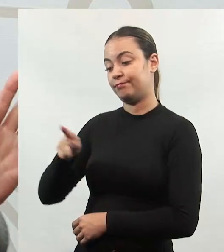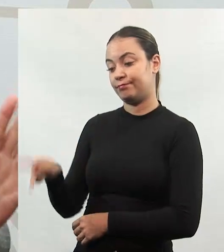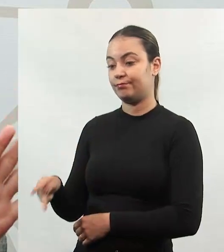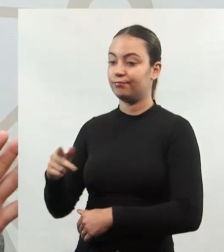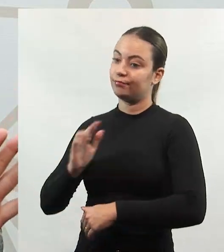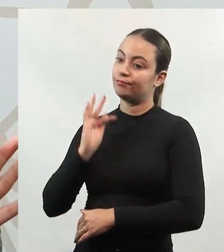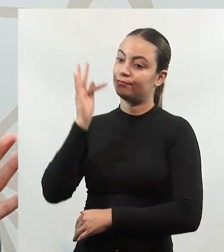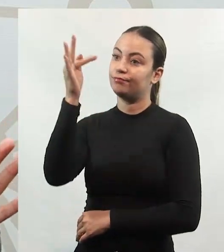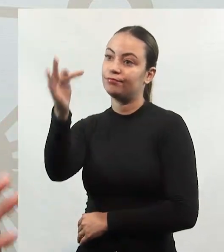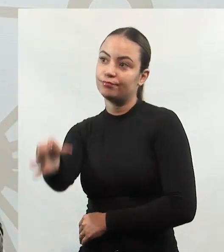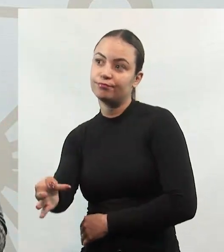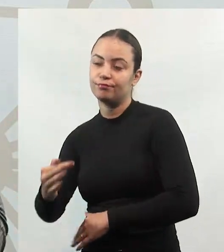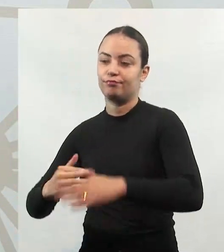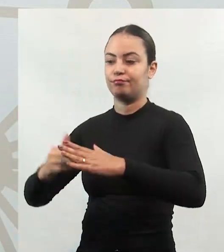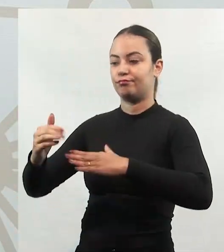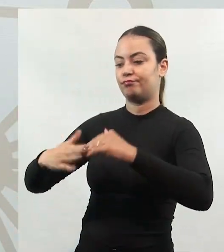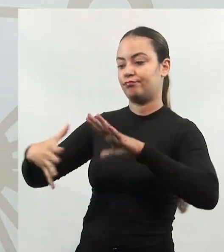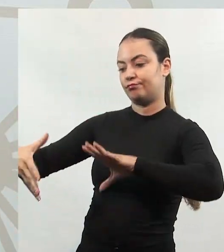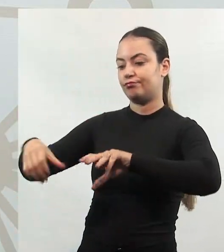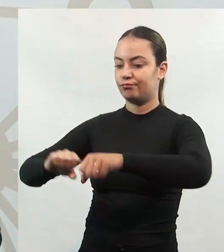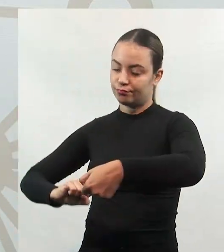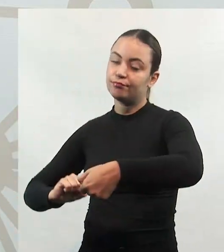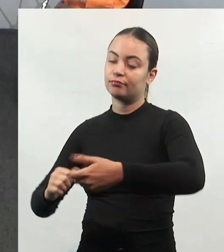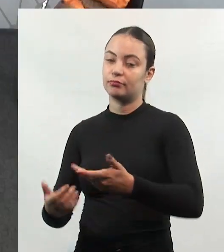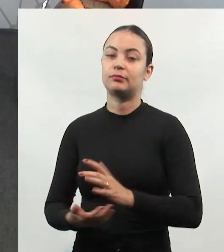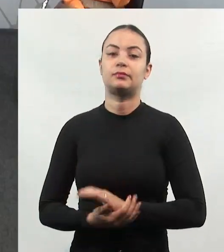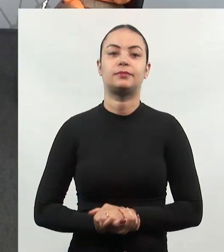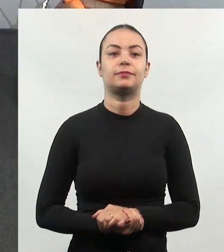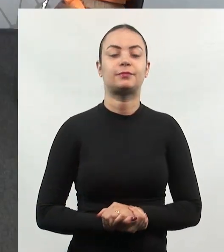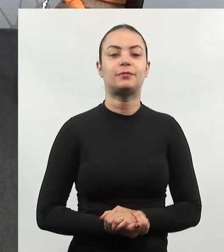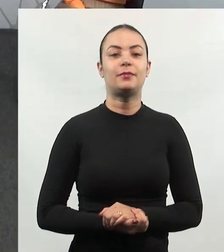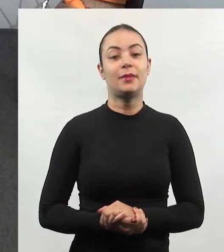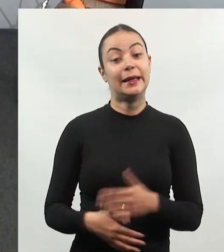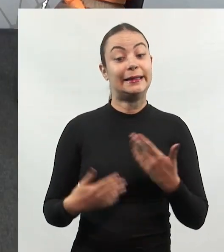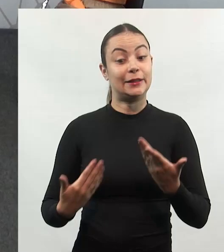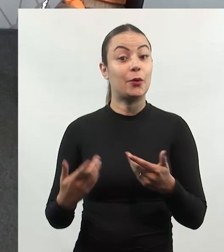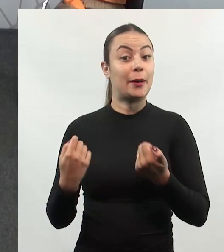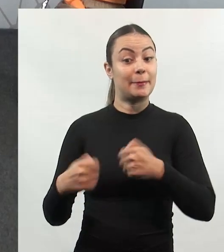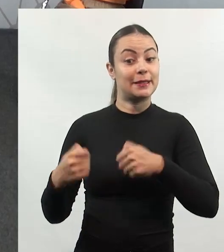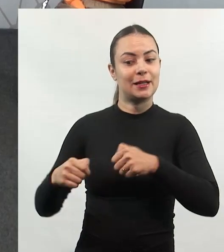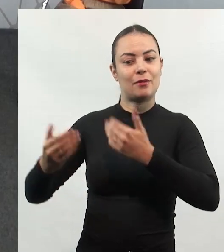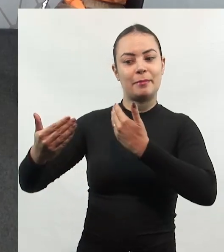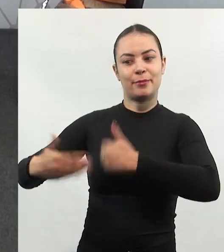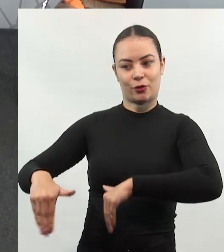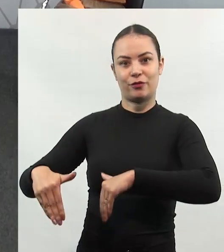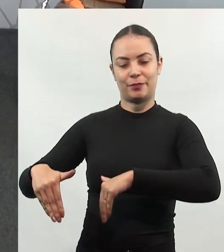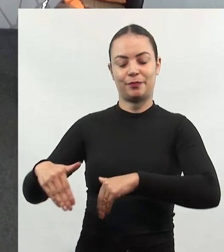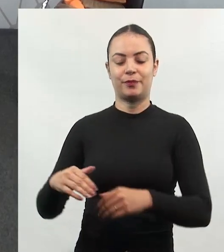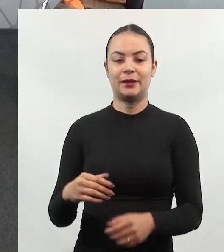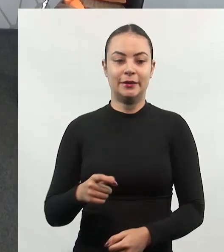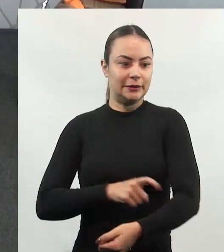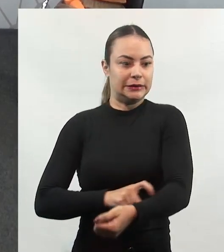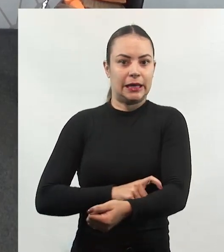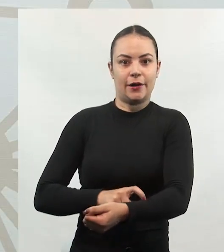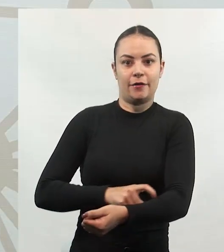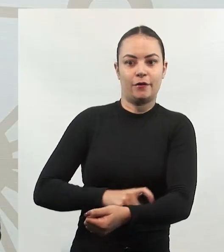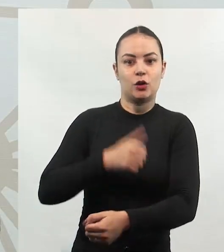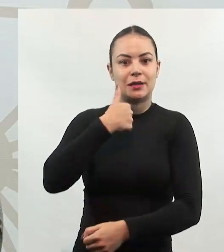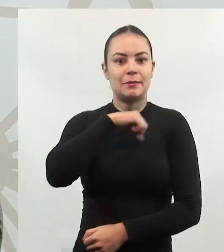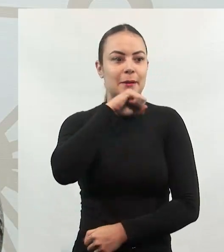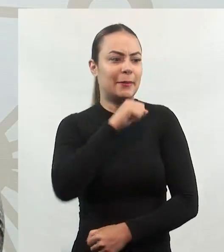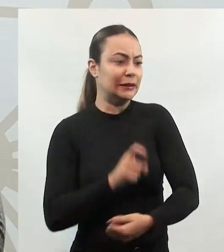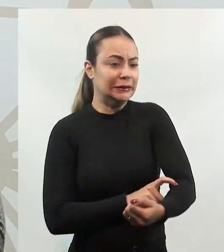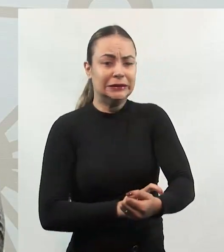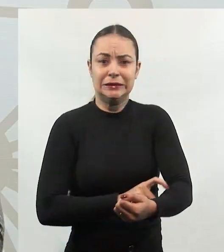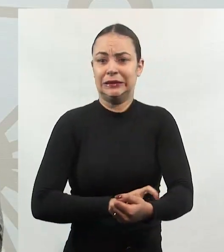única forma de entrar. Eu fiz a prova, passei, graças a Deus, e entrei, fui aprovada para entrar